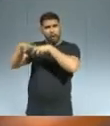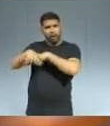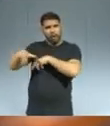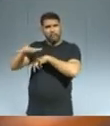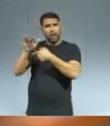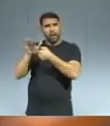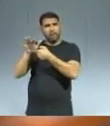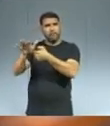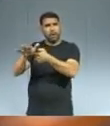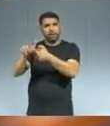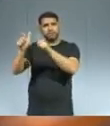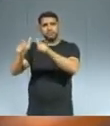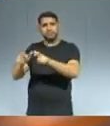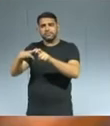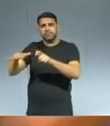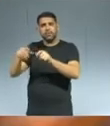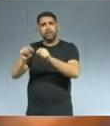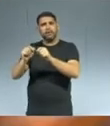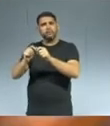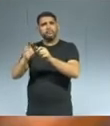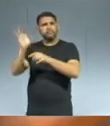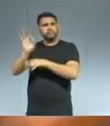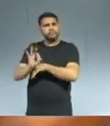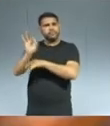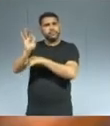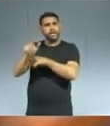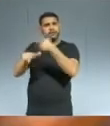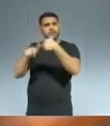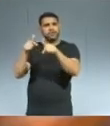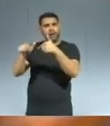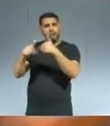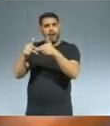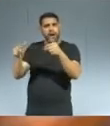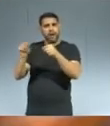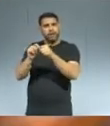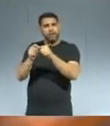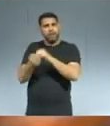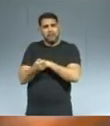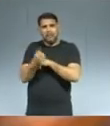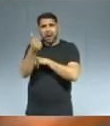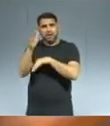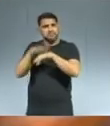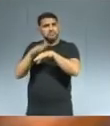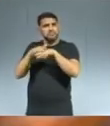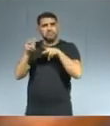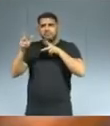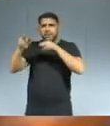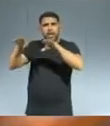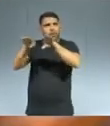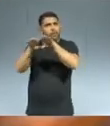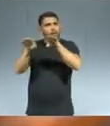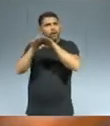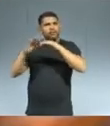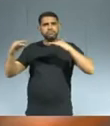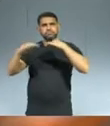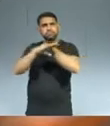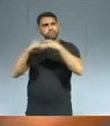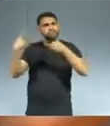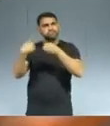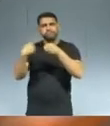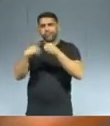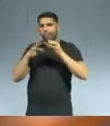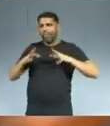ele apresenta a níveis de trabalho e quase que nos meses Livres das áreas